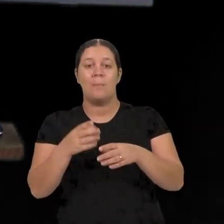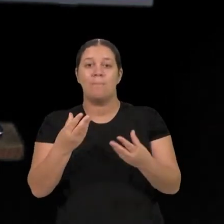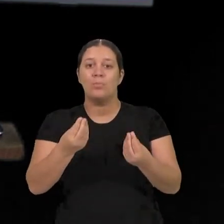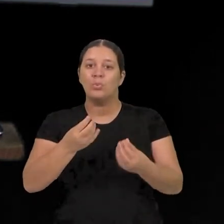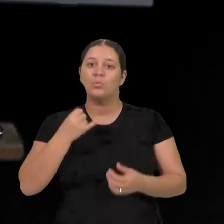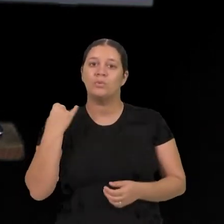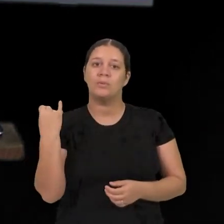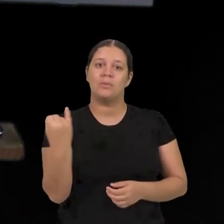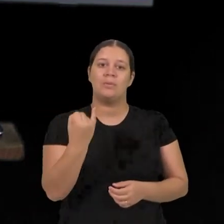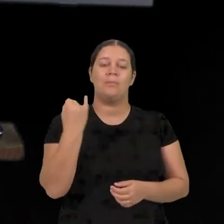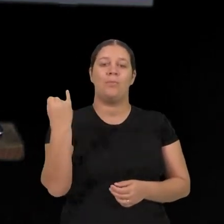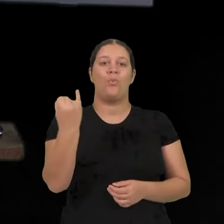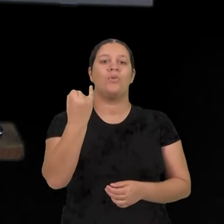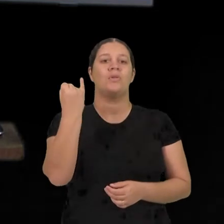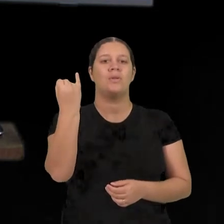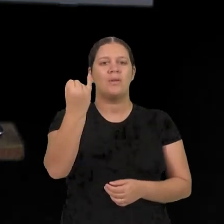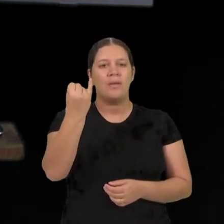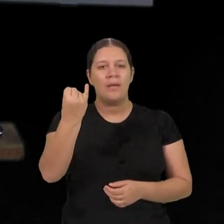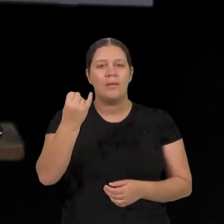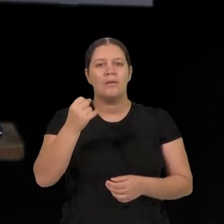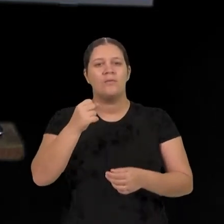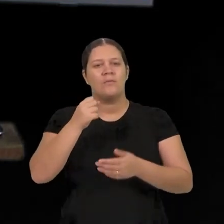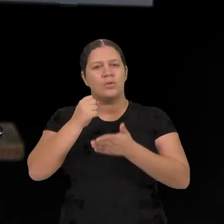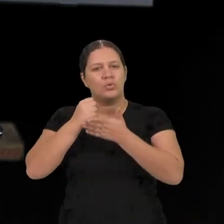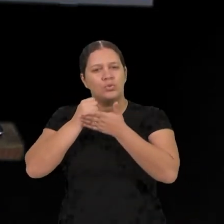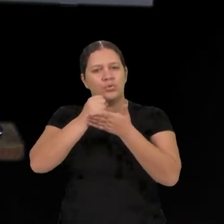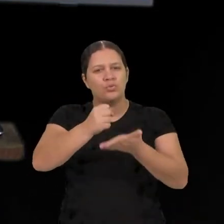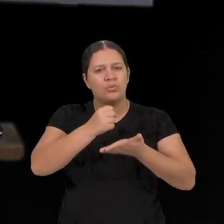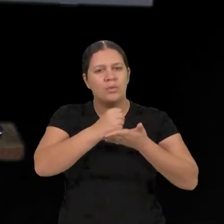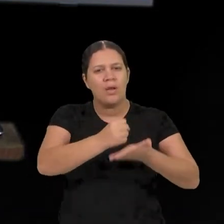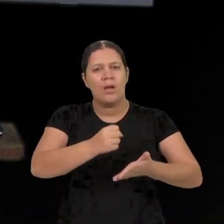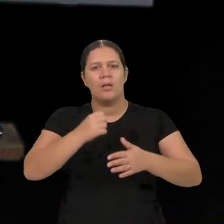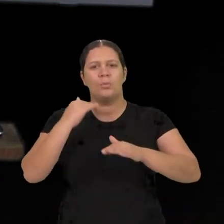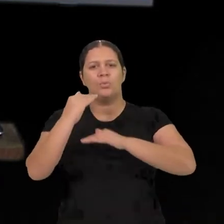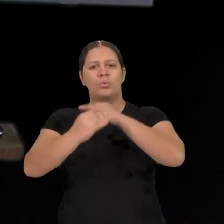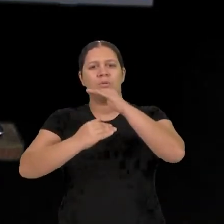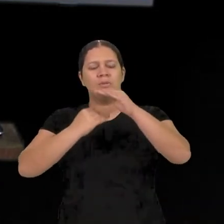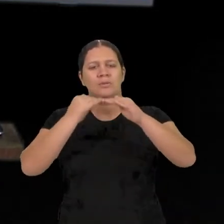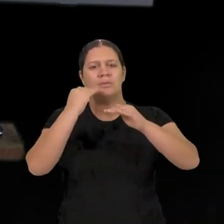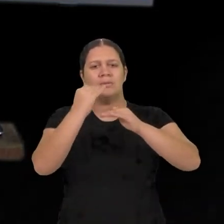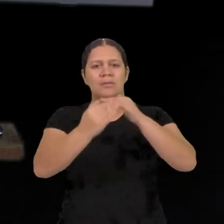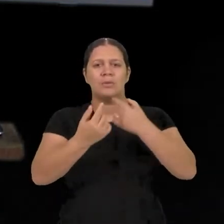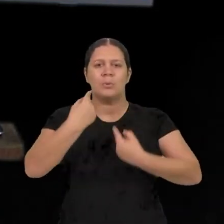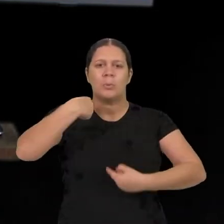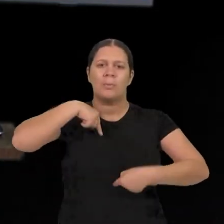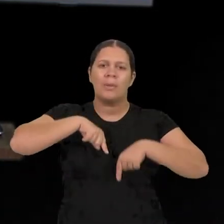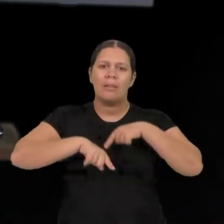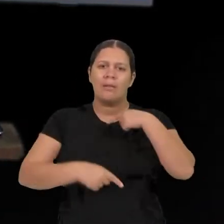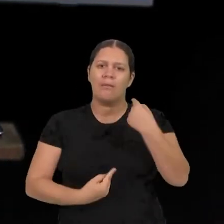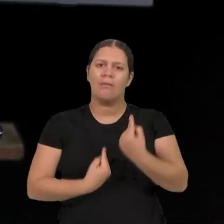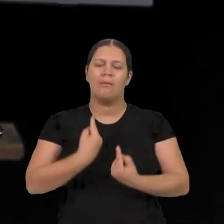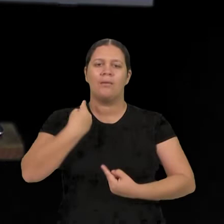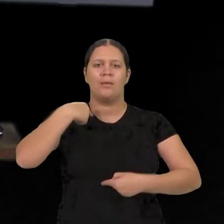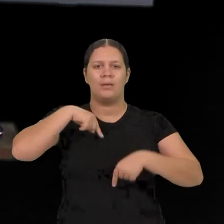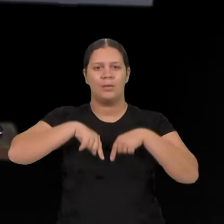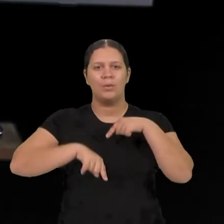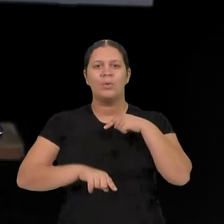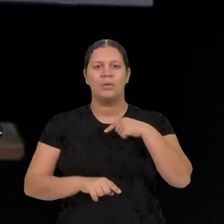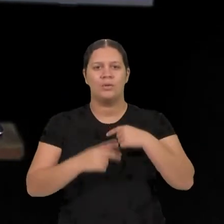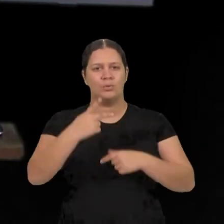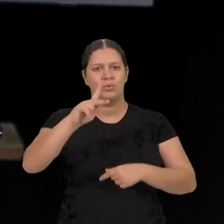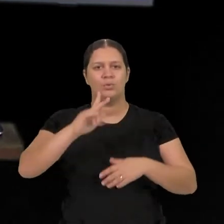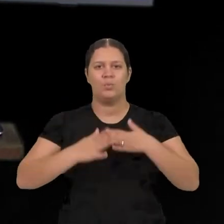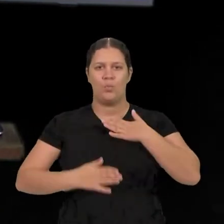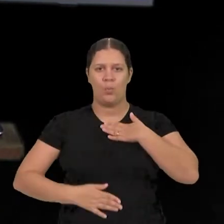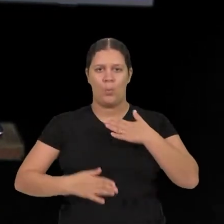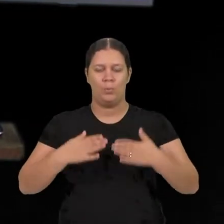muito importantes justamente porque eles vão trabalhar nesse processo de material, de metabolismo de material tóxico no seu